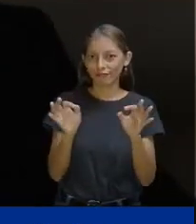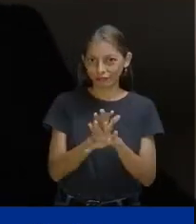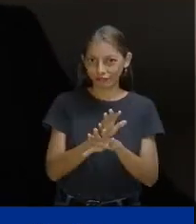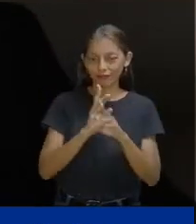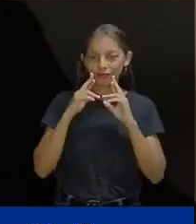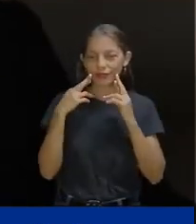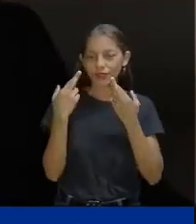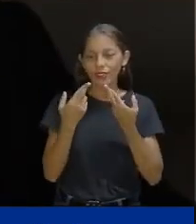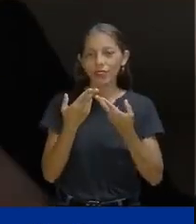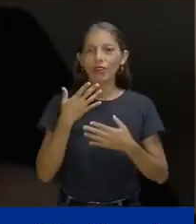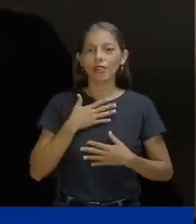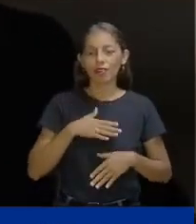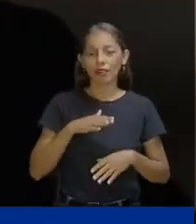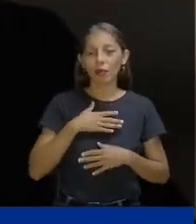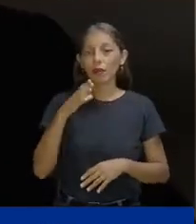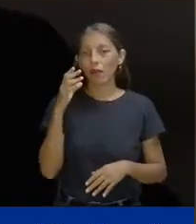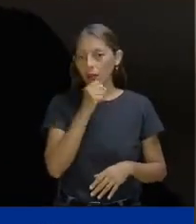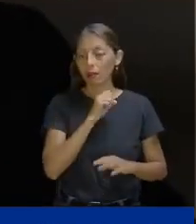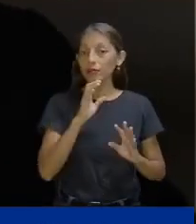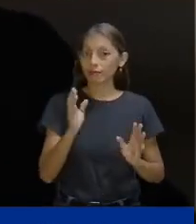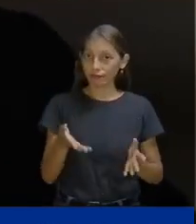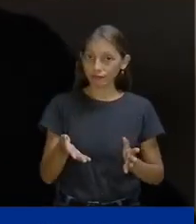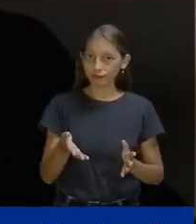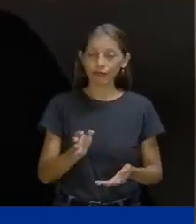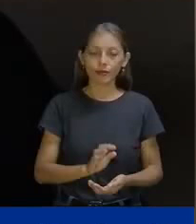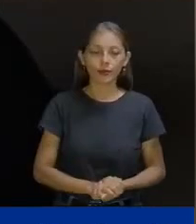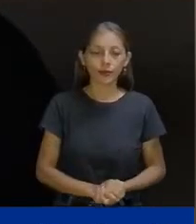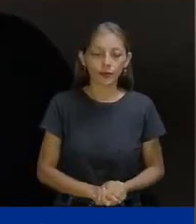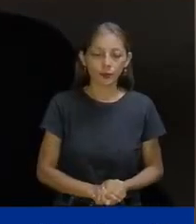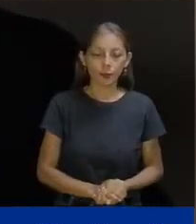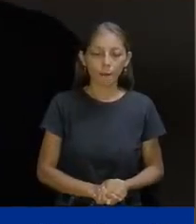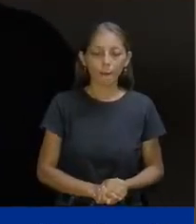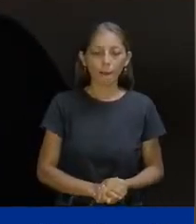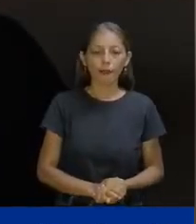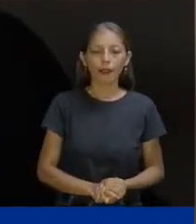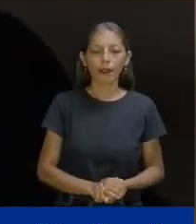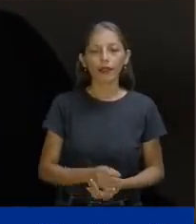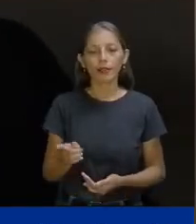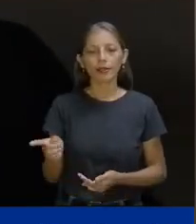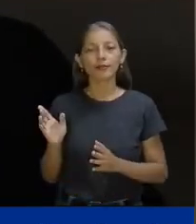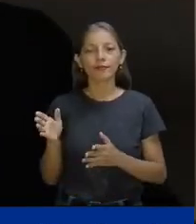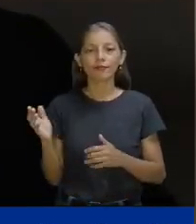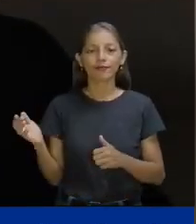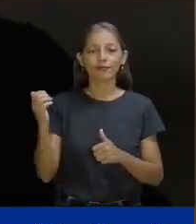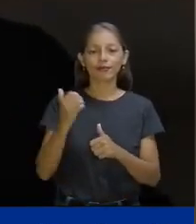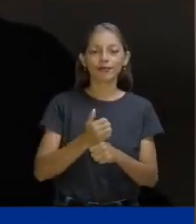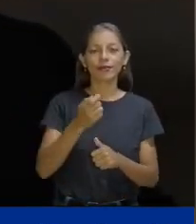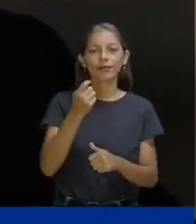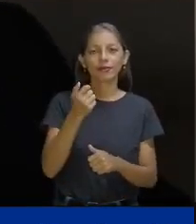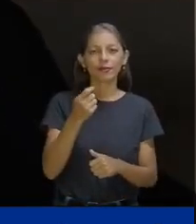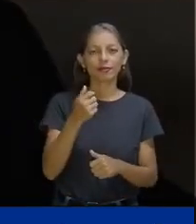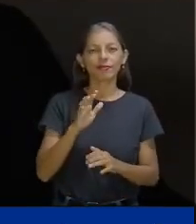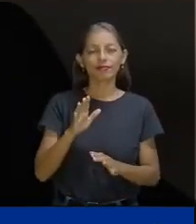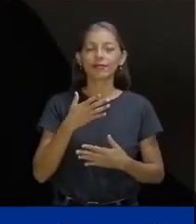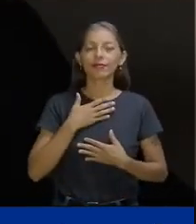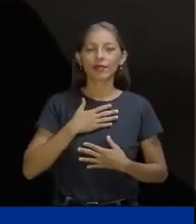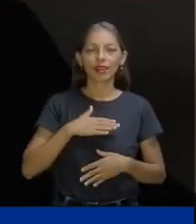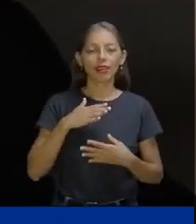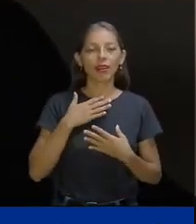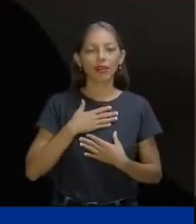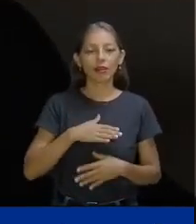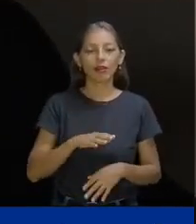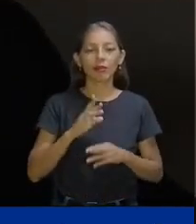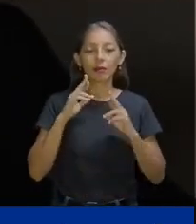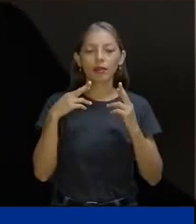aura realmente muito... já passando o bastão, muito, muito risonho, né? uma reunião super